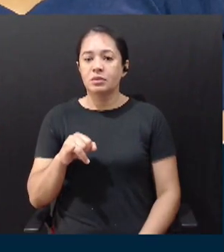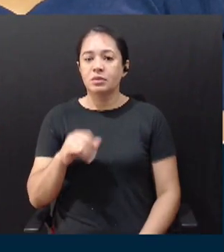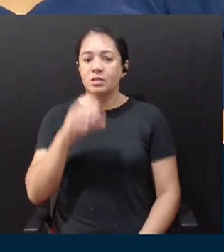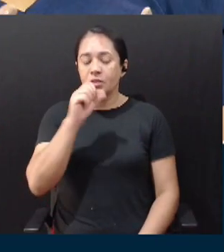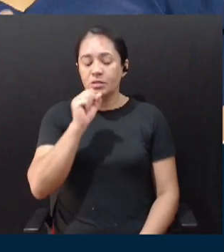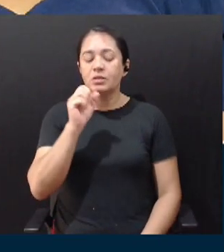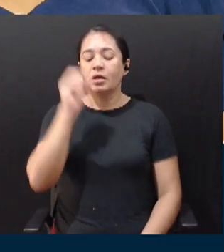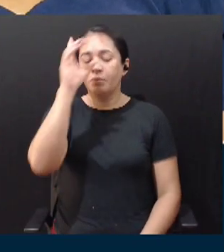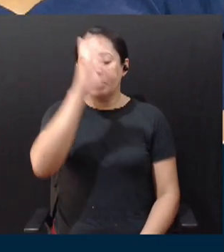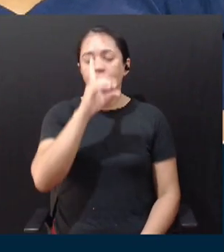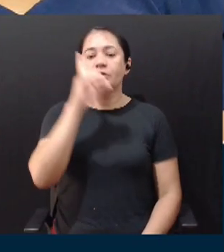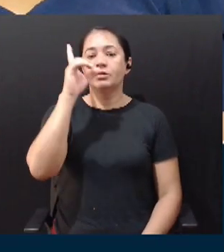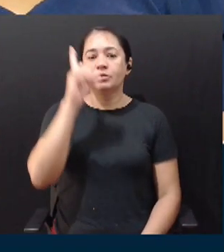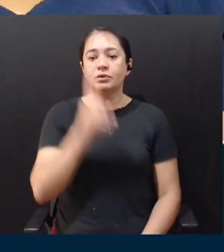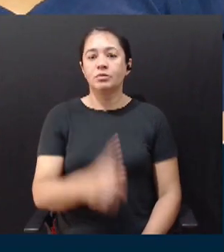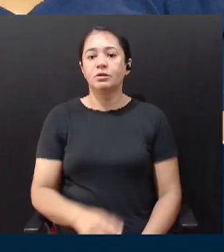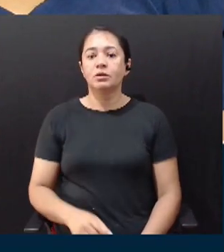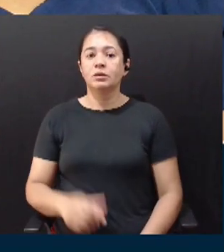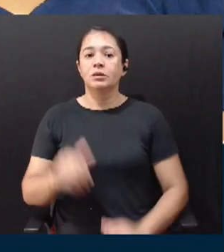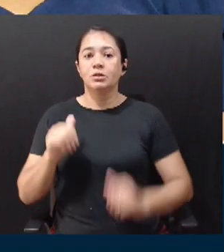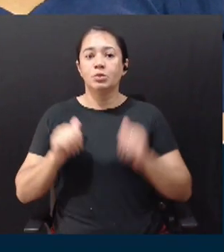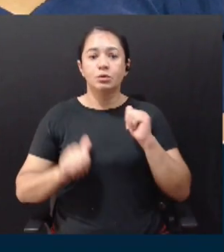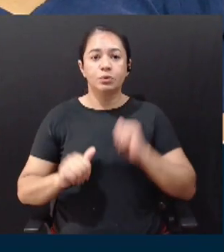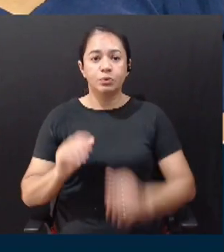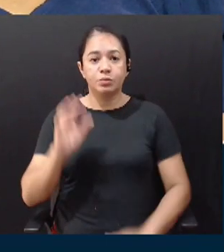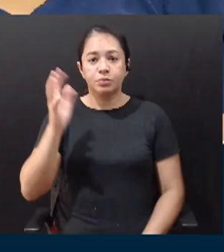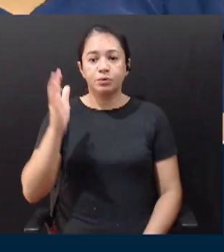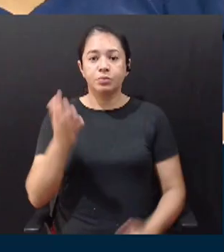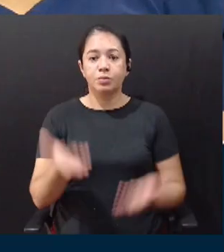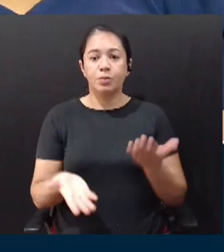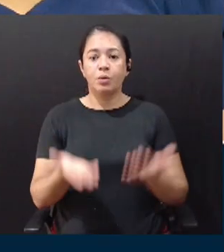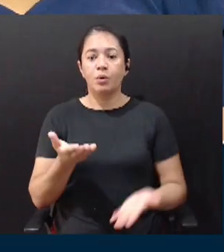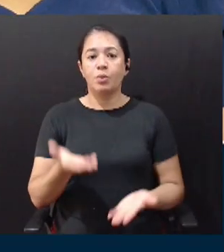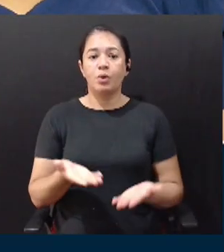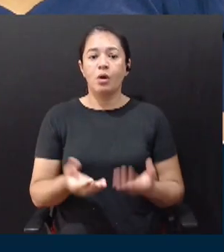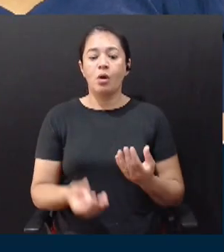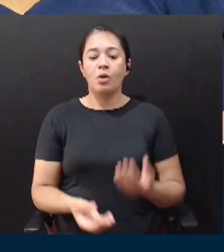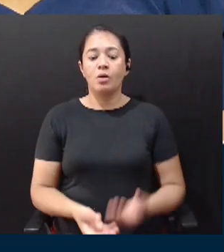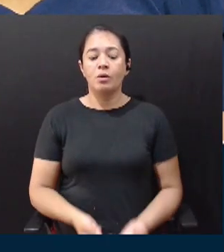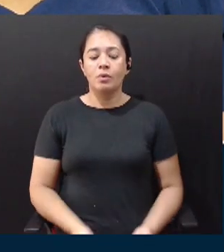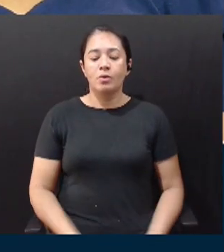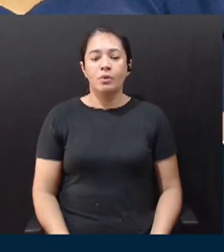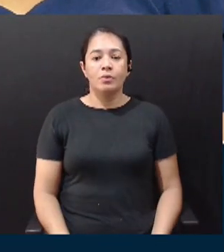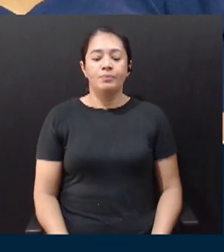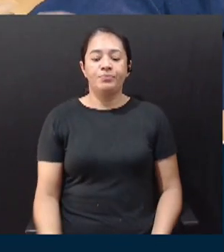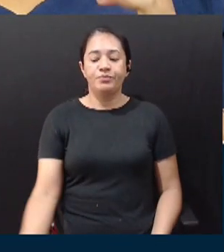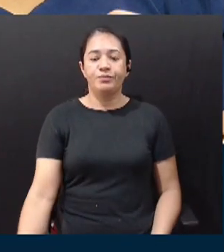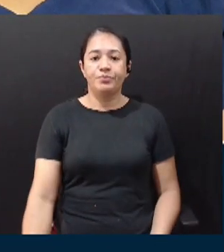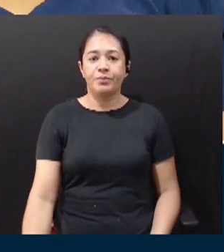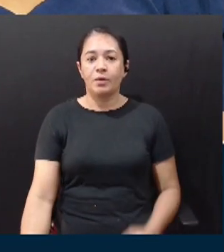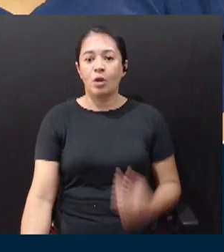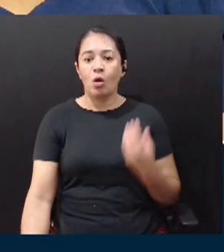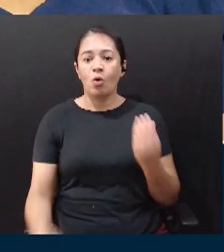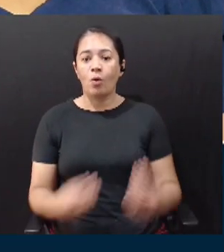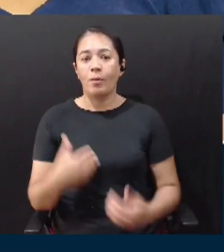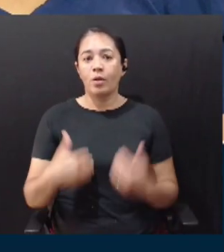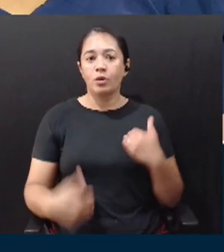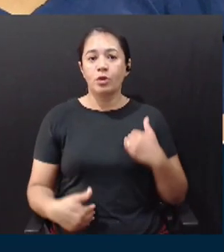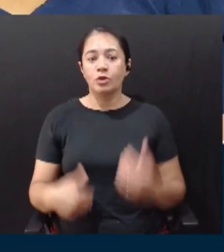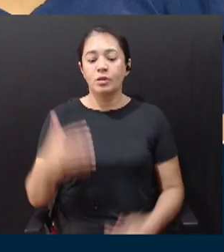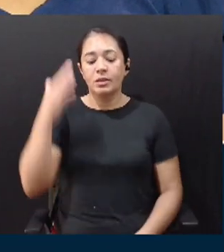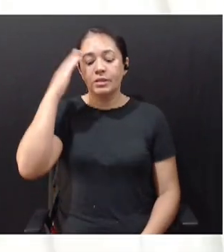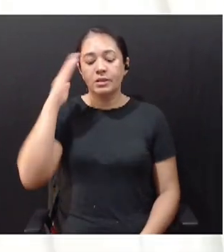uma ansiedade e um desequilíbrio emocional. Como que a gente entende o que o nosso corpo e nossa mente está tentando nos mostrar?